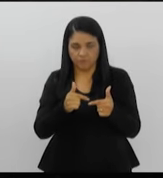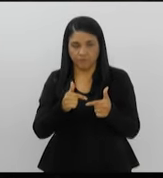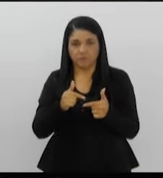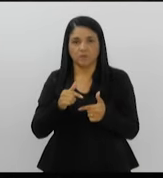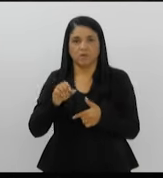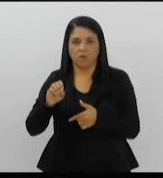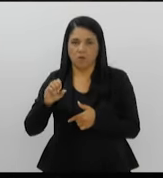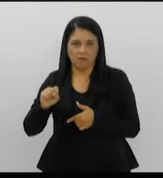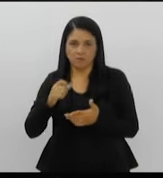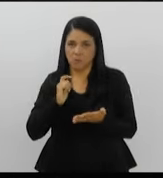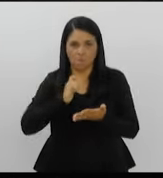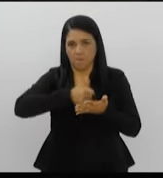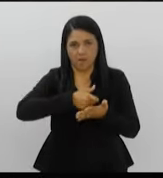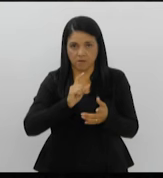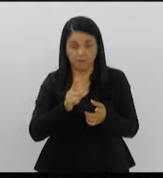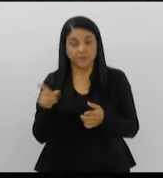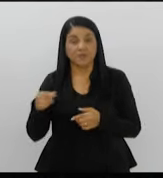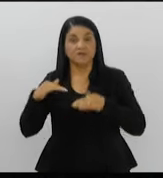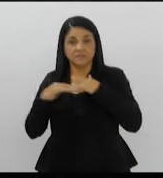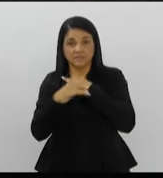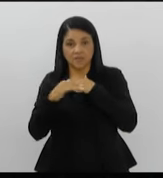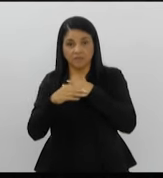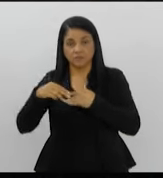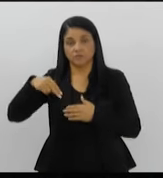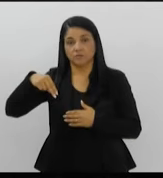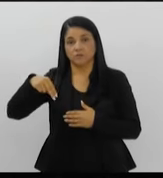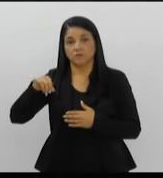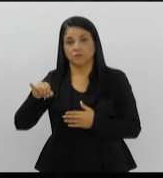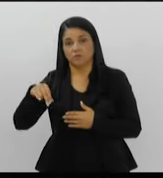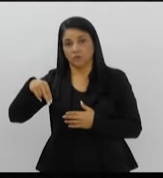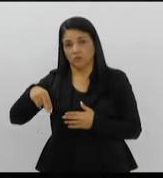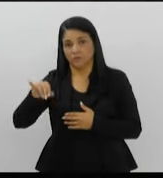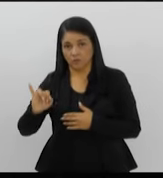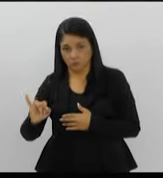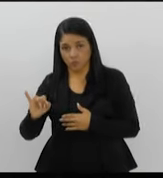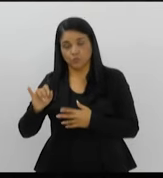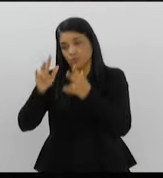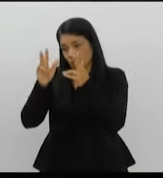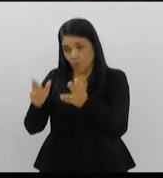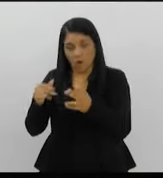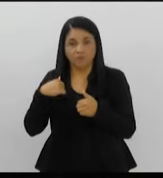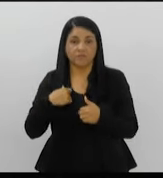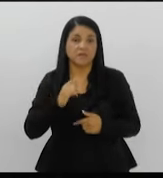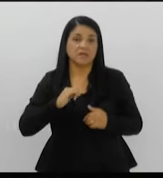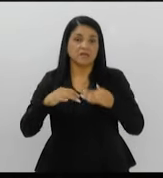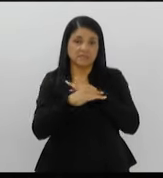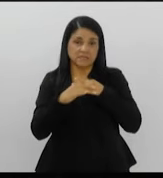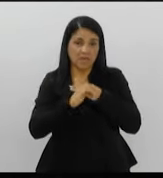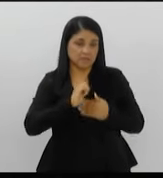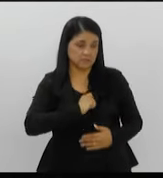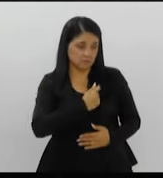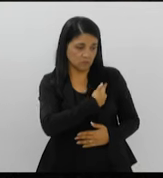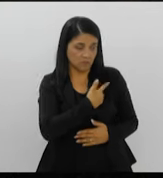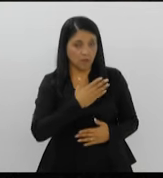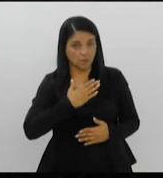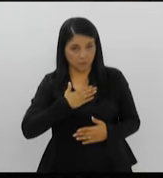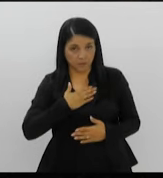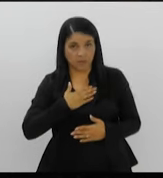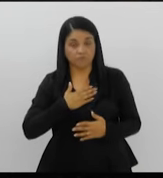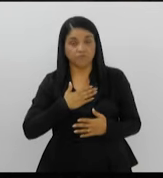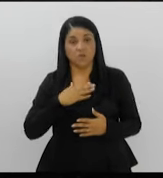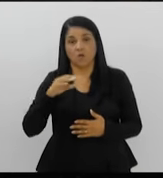cidade de Nova Iguaçu é a mesma coisa. A minha cidade, São Gonçalo, o reinado da